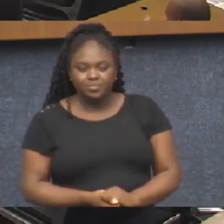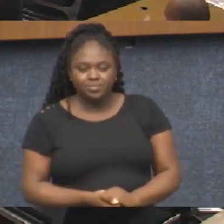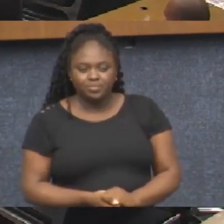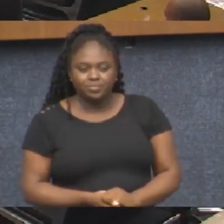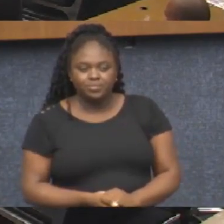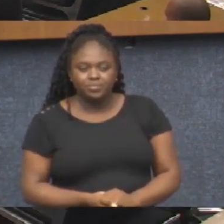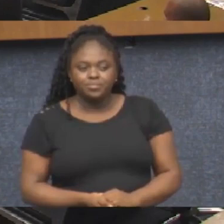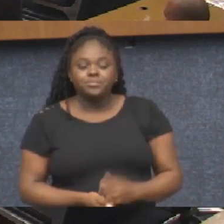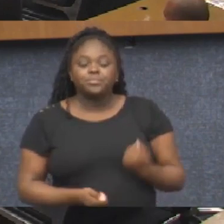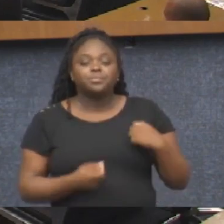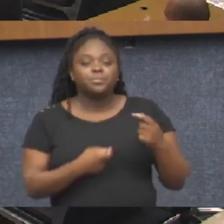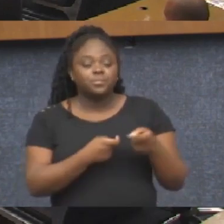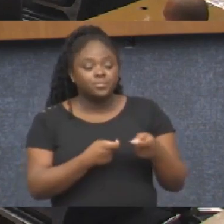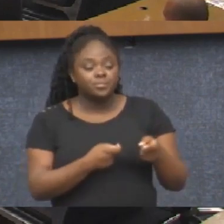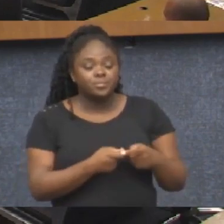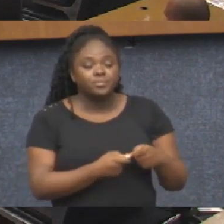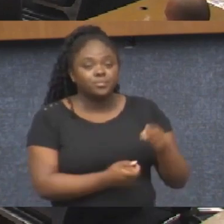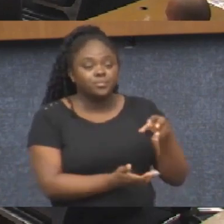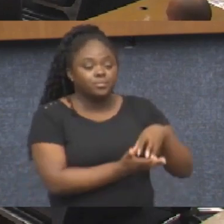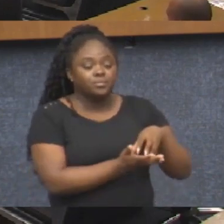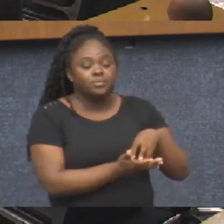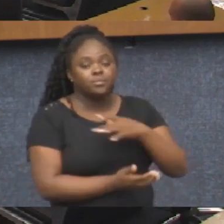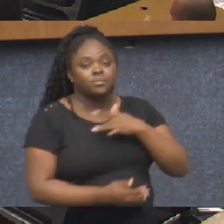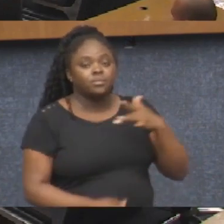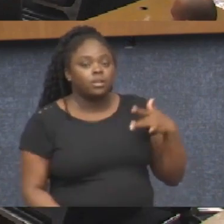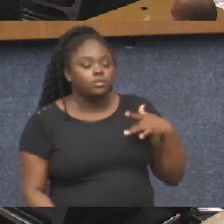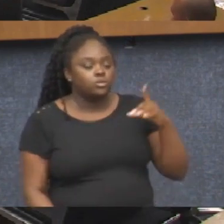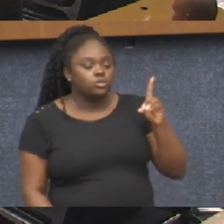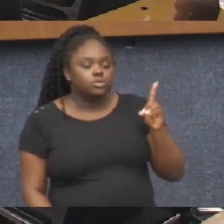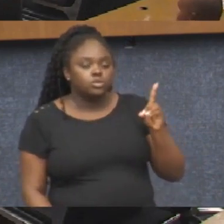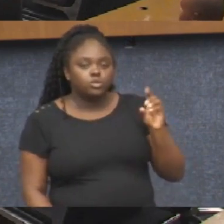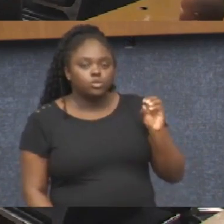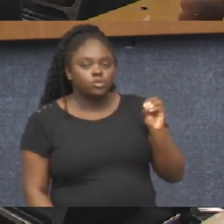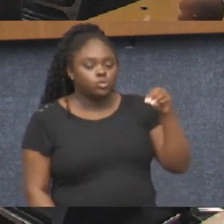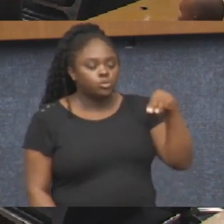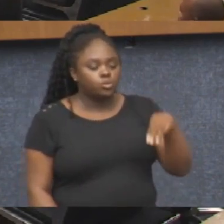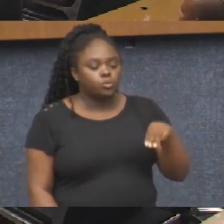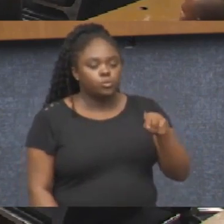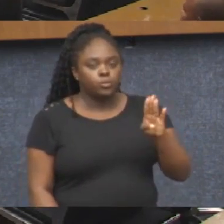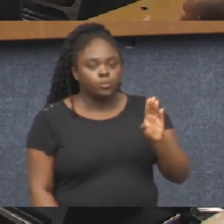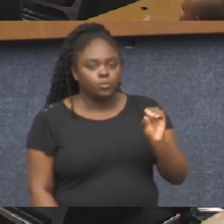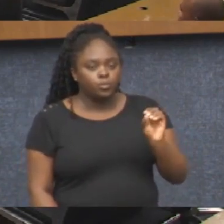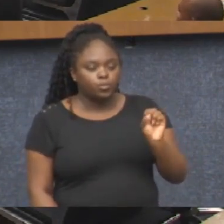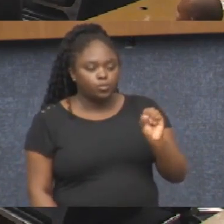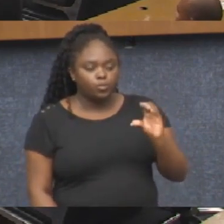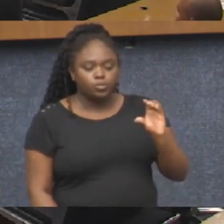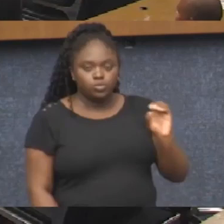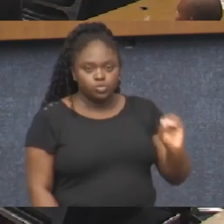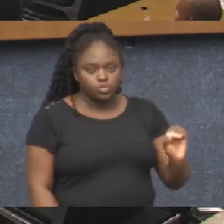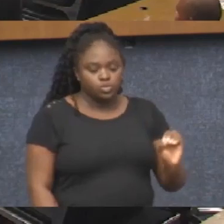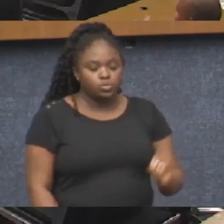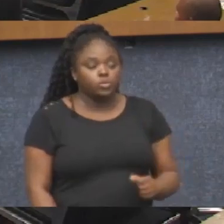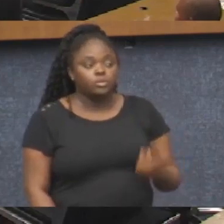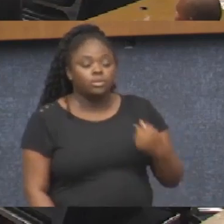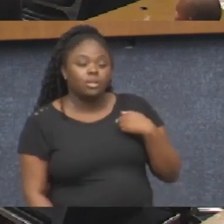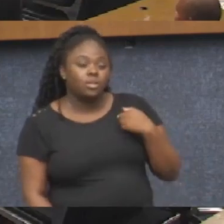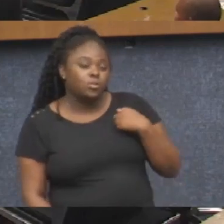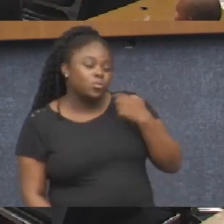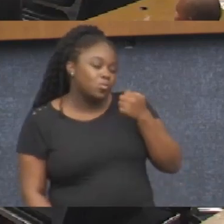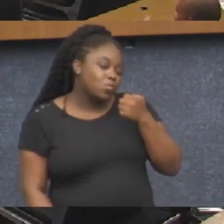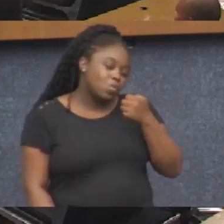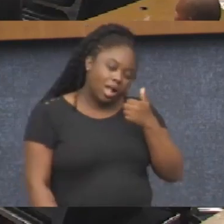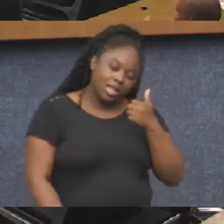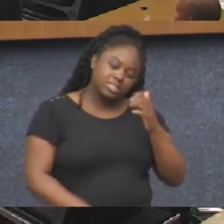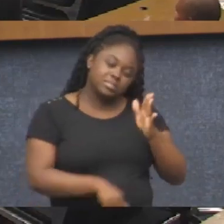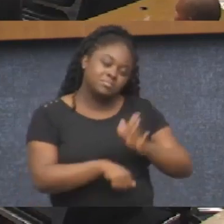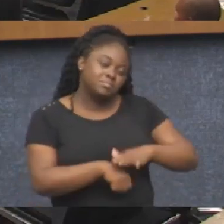Sou médico do Centro de Saúde de Dom Bosco, ali na Regional Noroeste. Então, assim, eu estou ficando, hoje, quase o